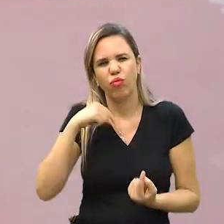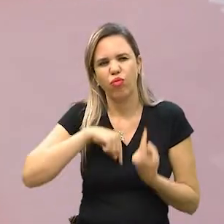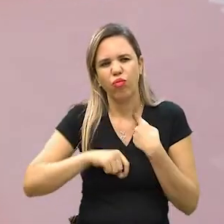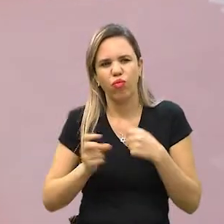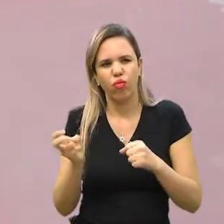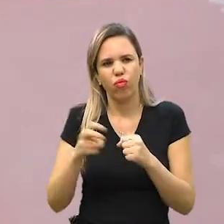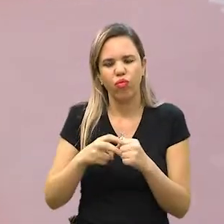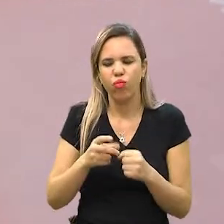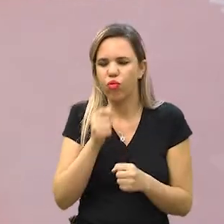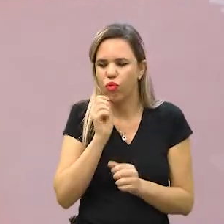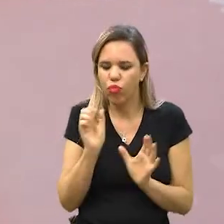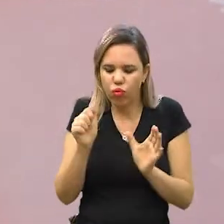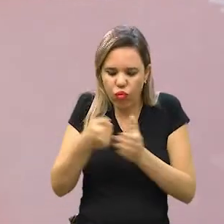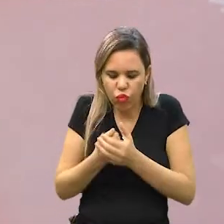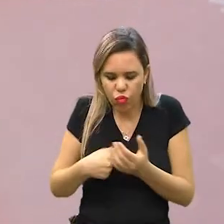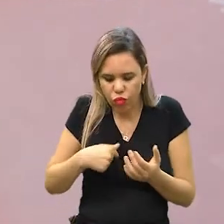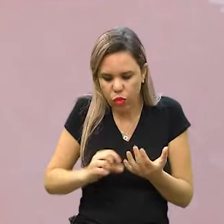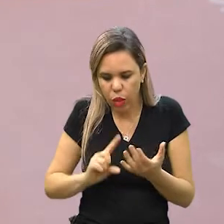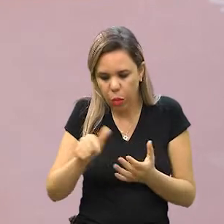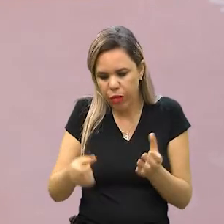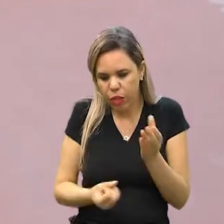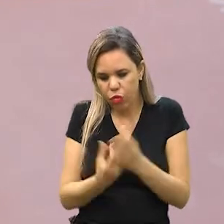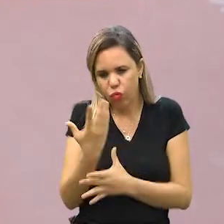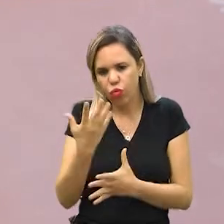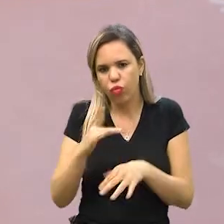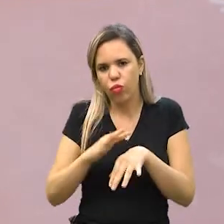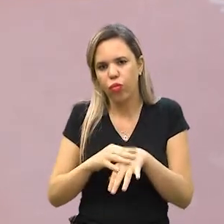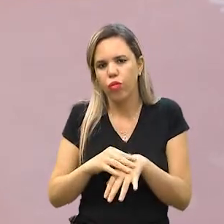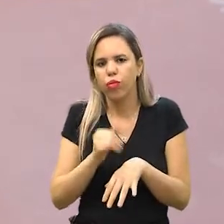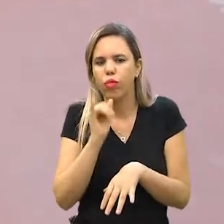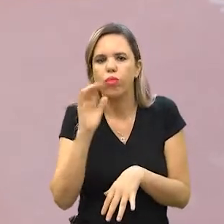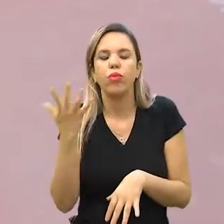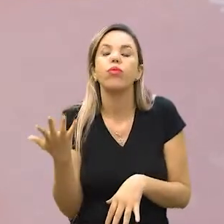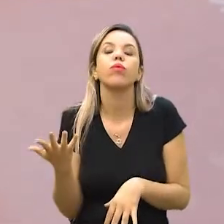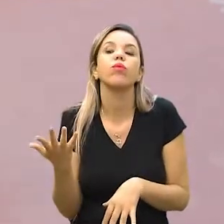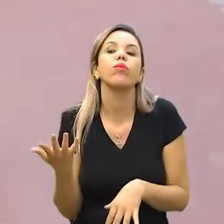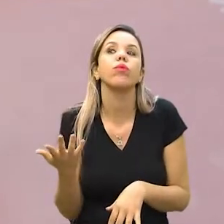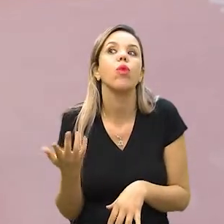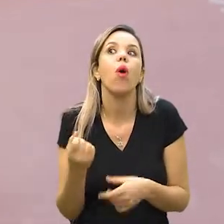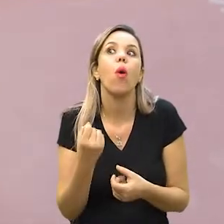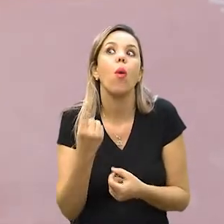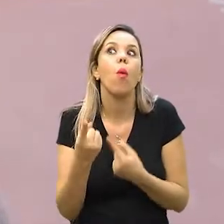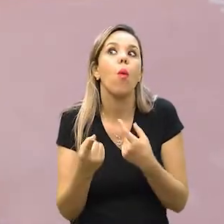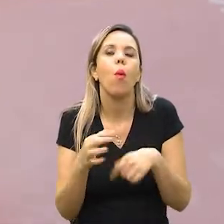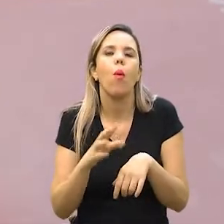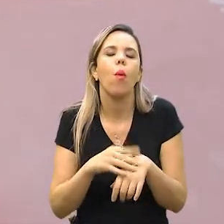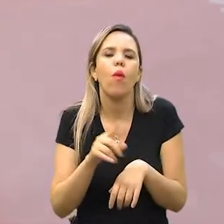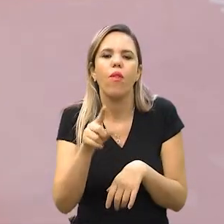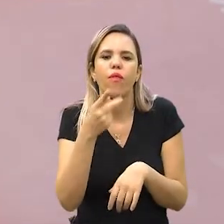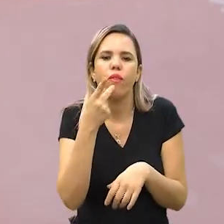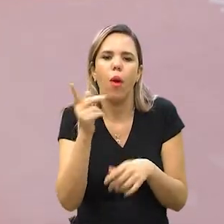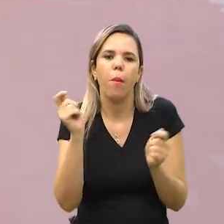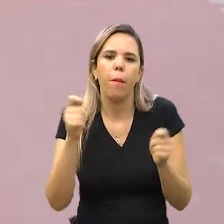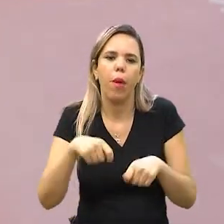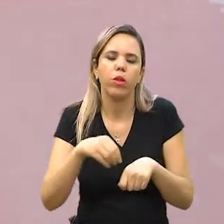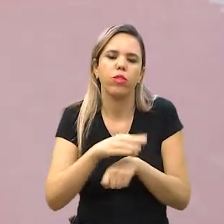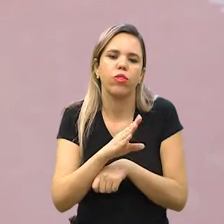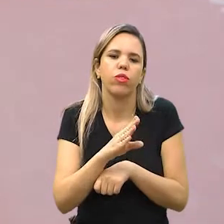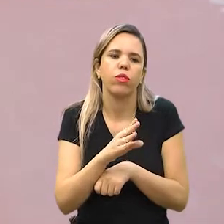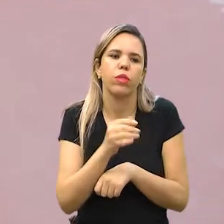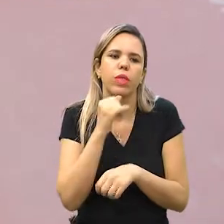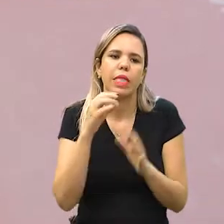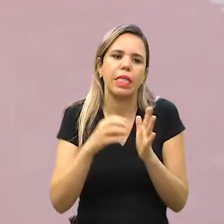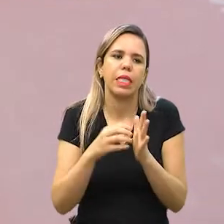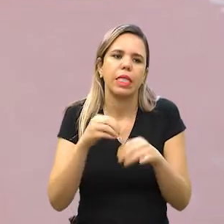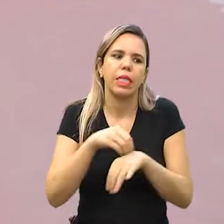vírus ainda no corpo, vai surgir a doença. Então, algumas doenças o senhor disse que pode